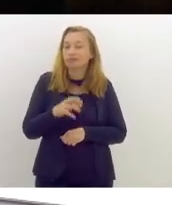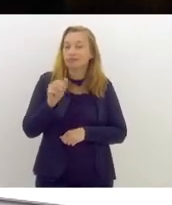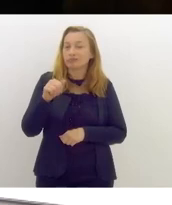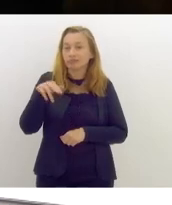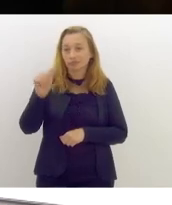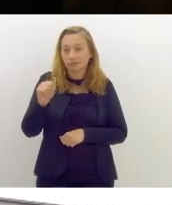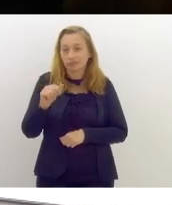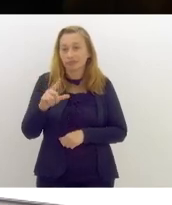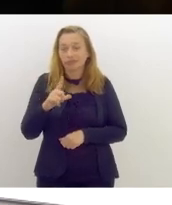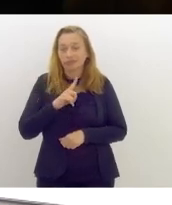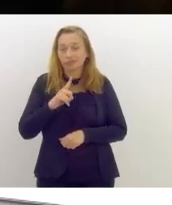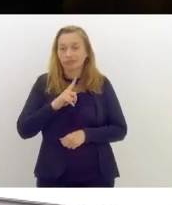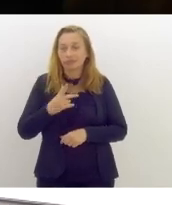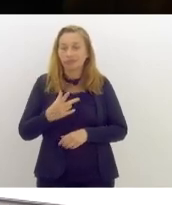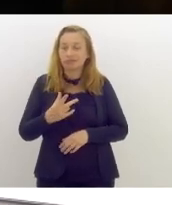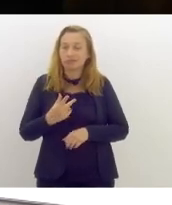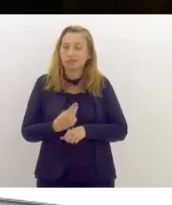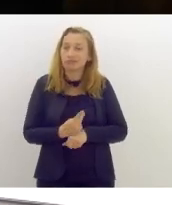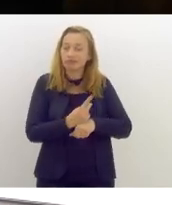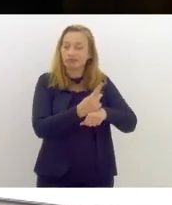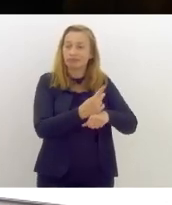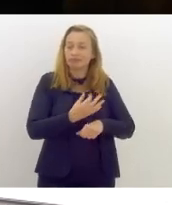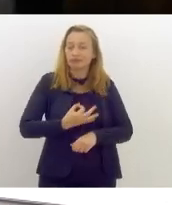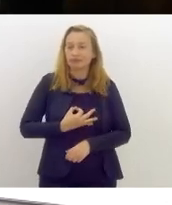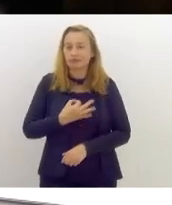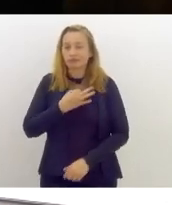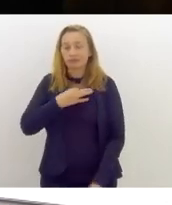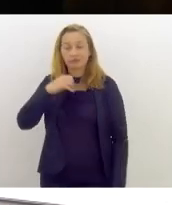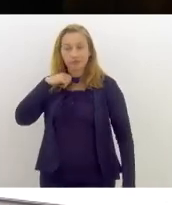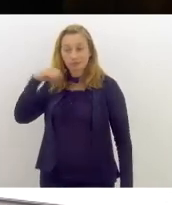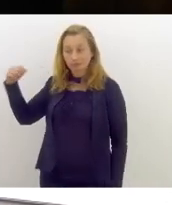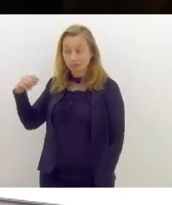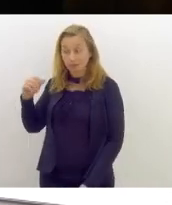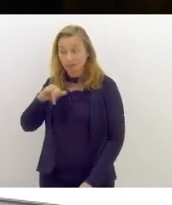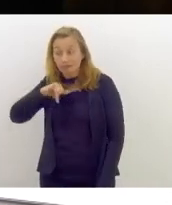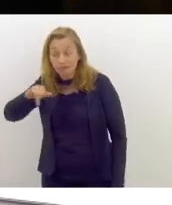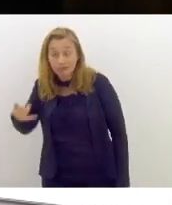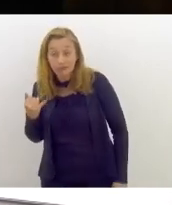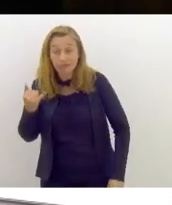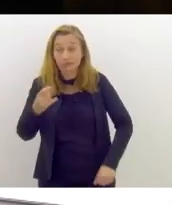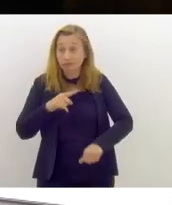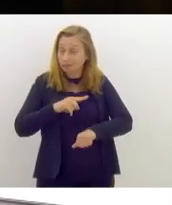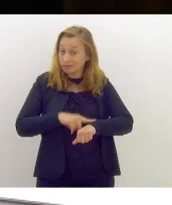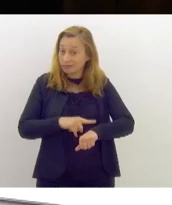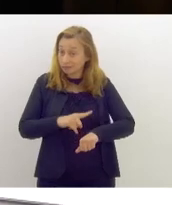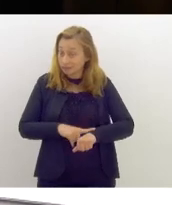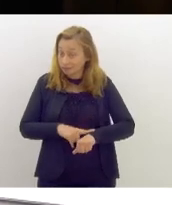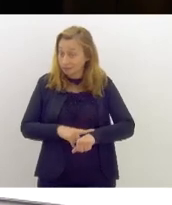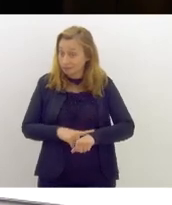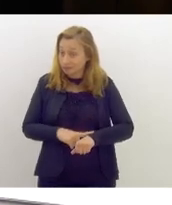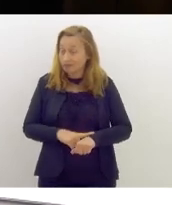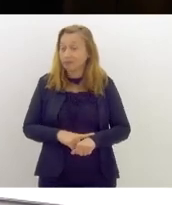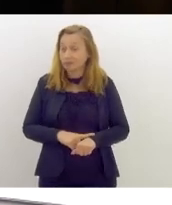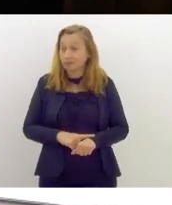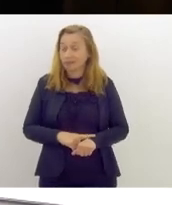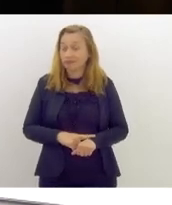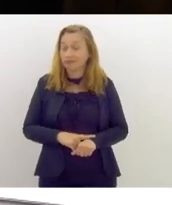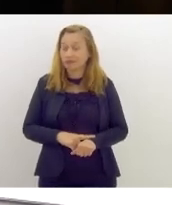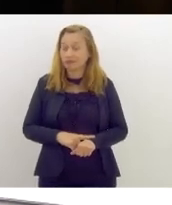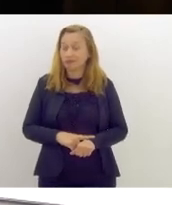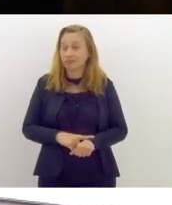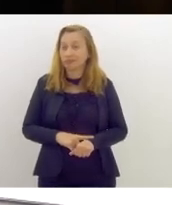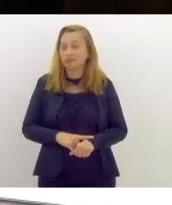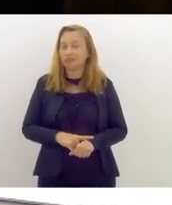já tem a medalha Tiradentes Aproveitei essa carona aqui da nossa exceção presidida